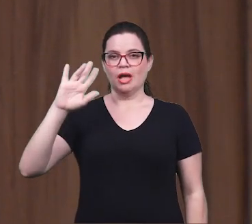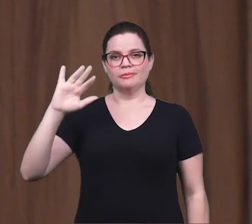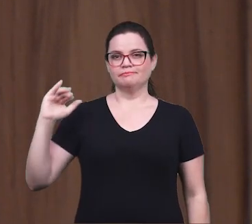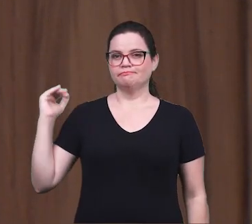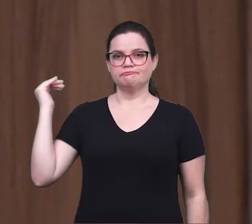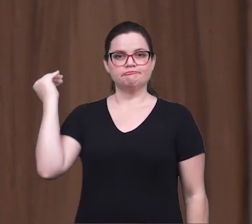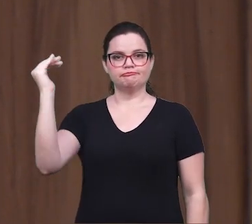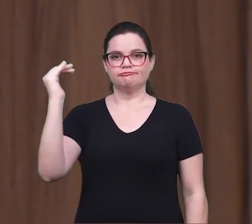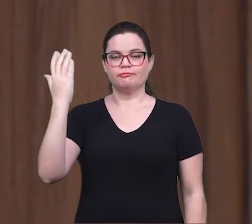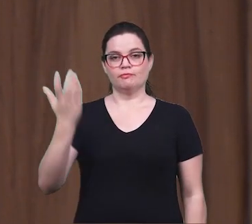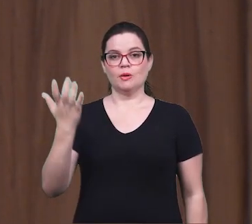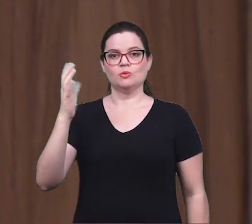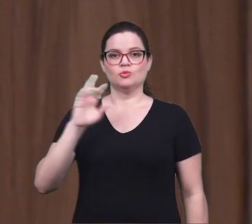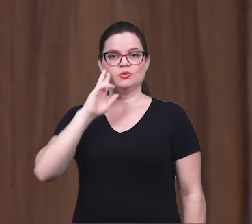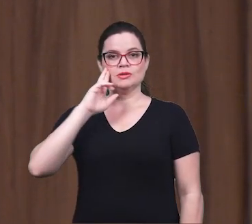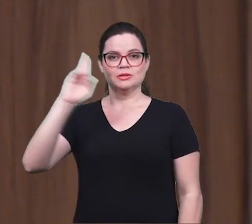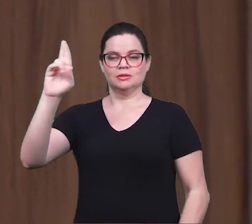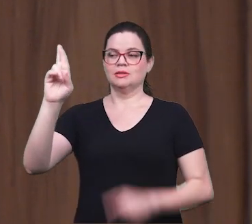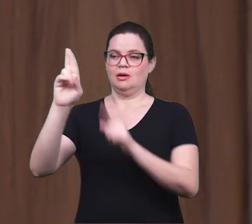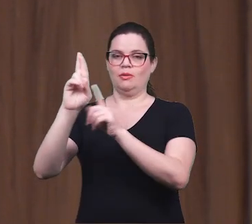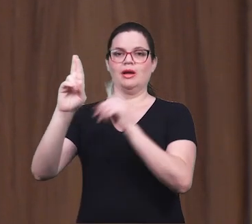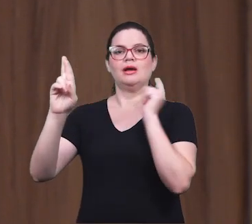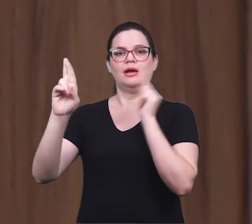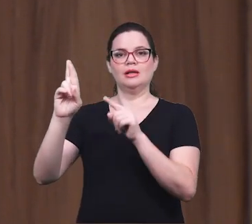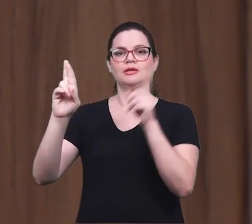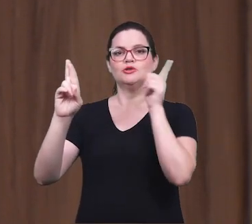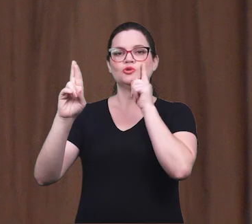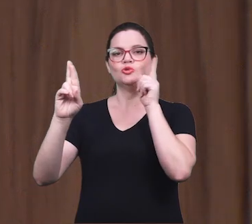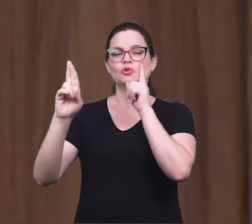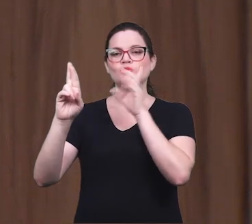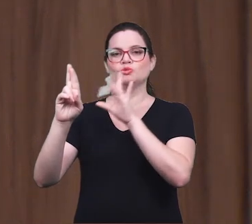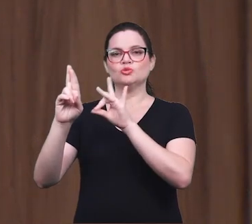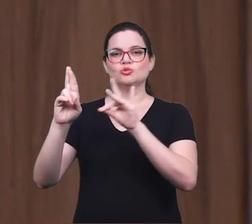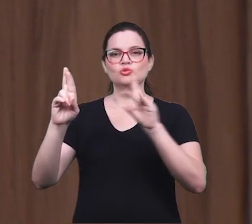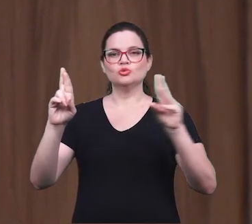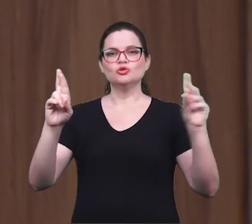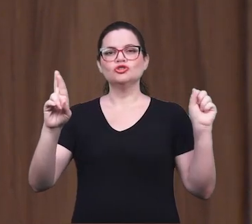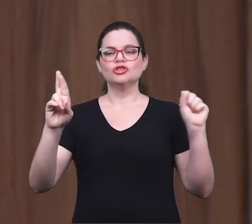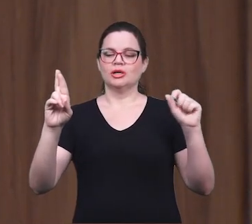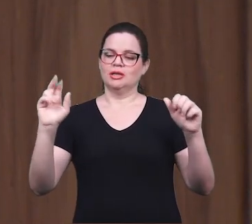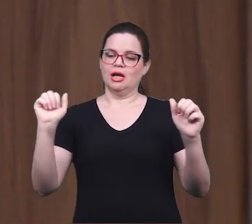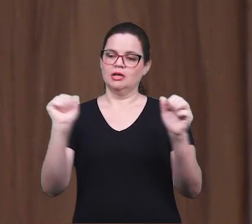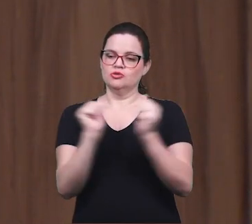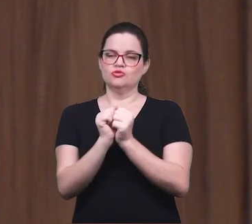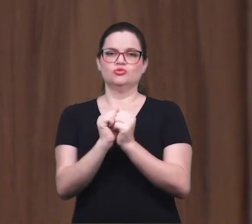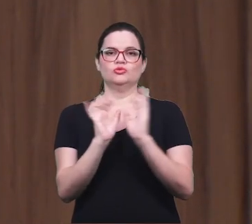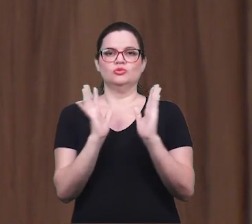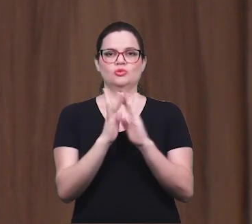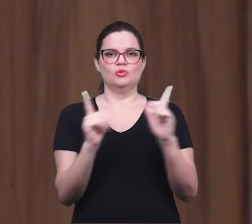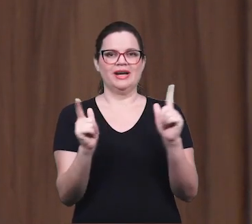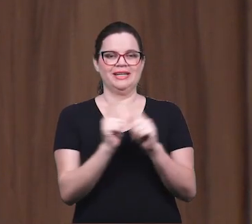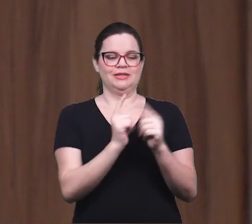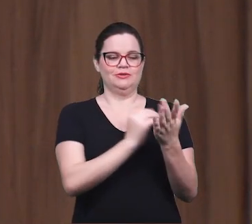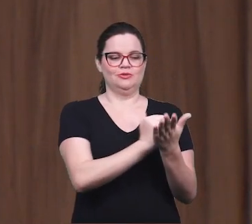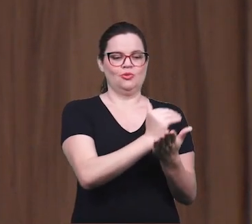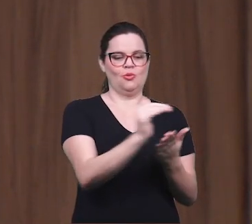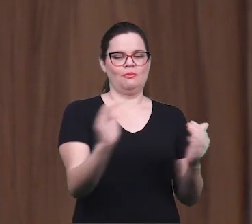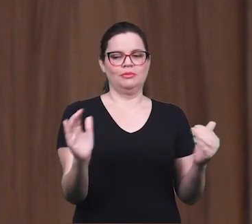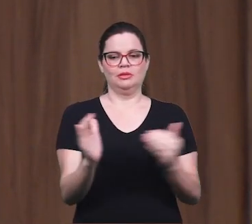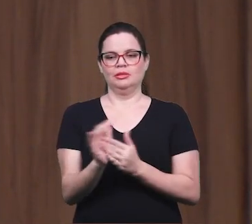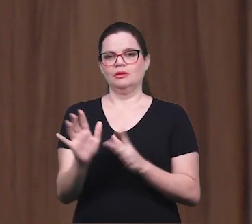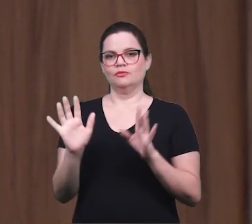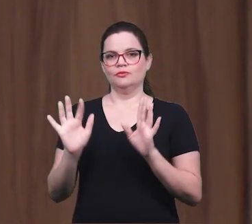E é esse Senhor que acompanha toda a jornada da igreja do início ao fim, e é esse o Senhor